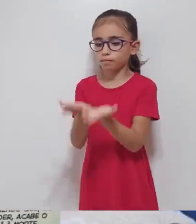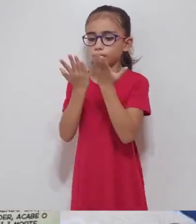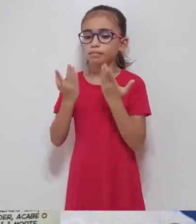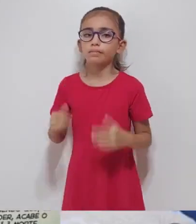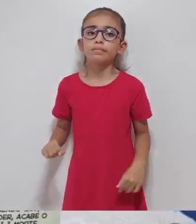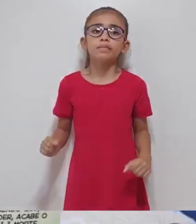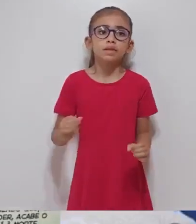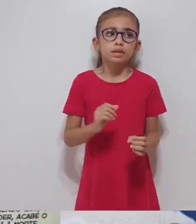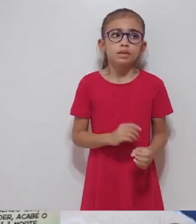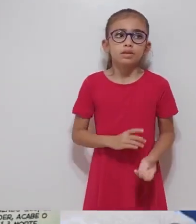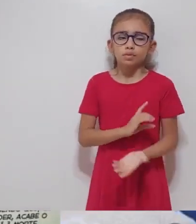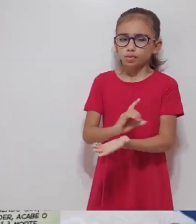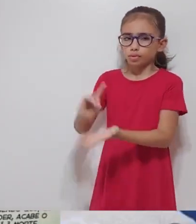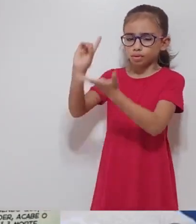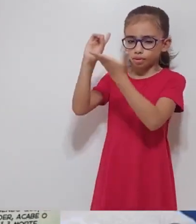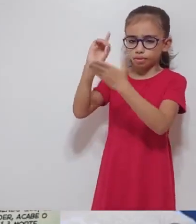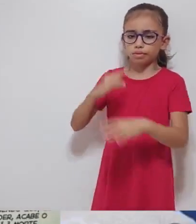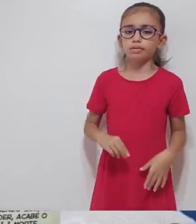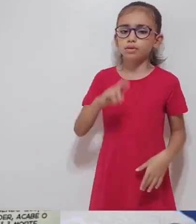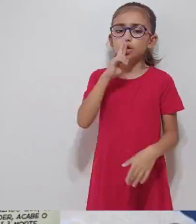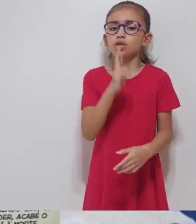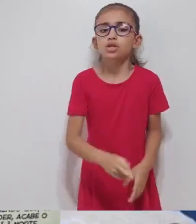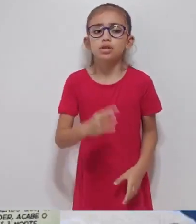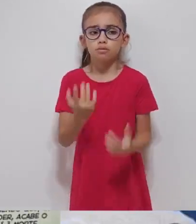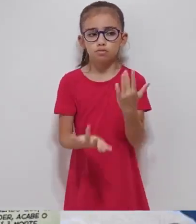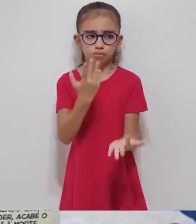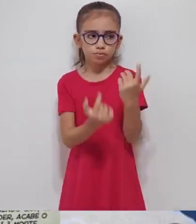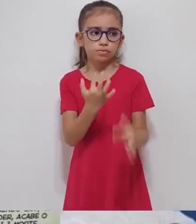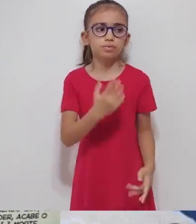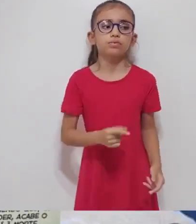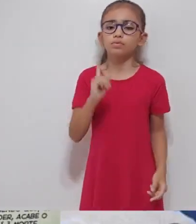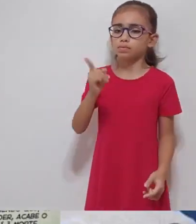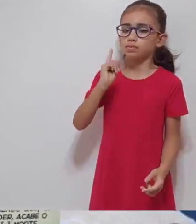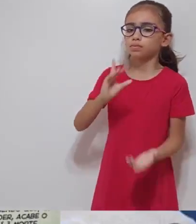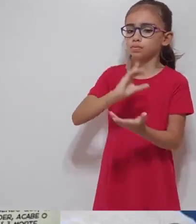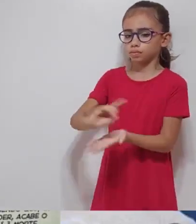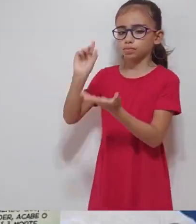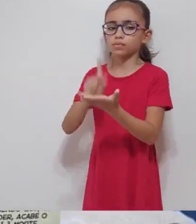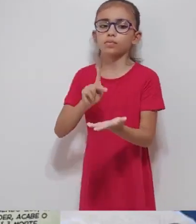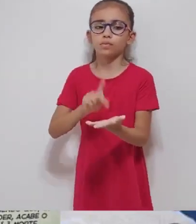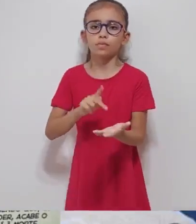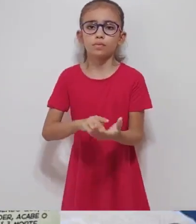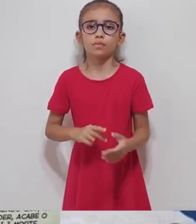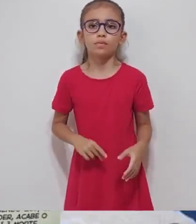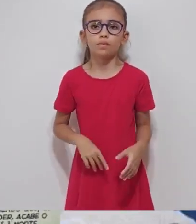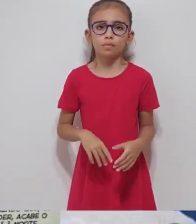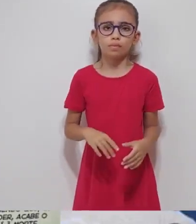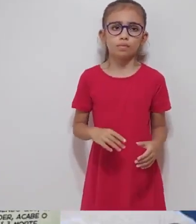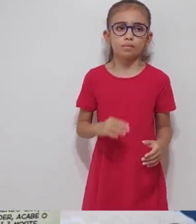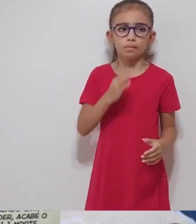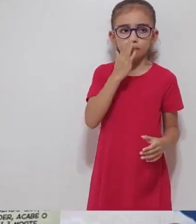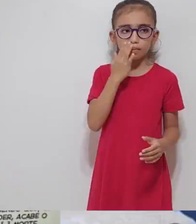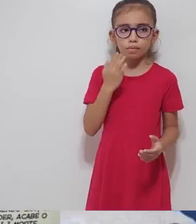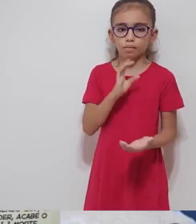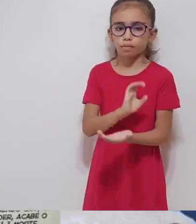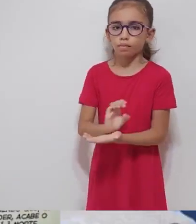responder com fogo, este é que é o Deus verdadeiro. E Elias colocou naquele